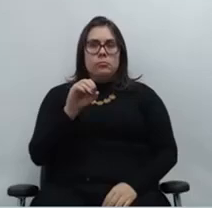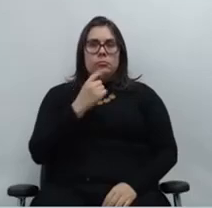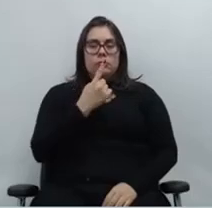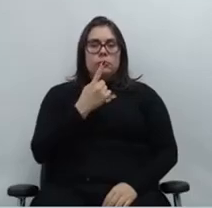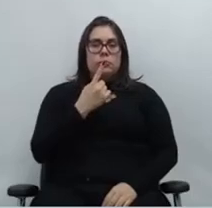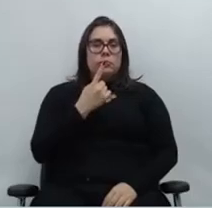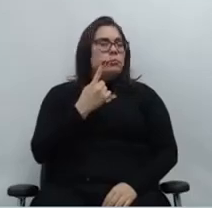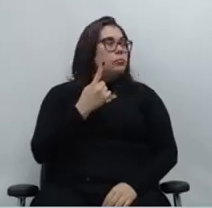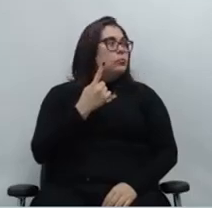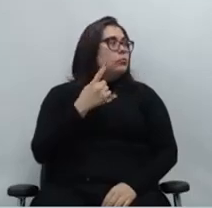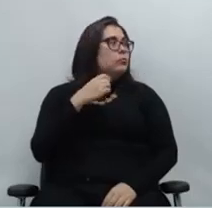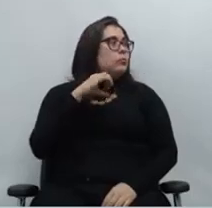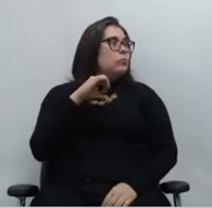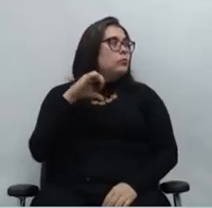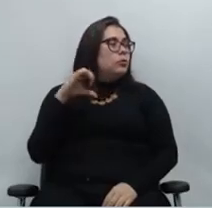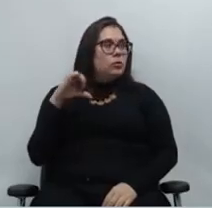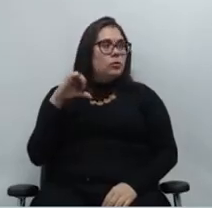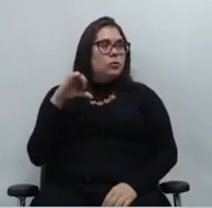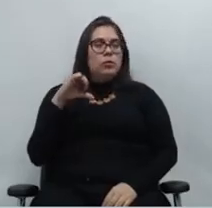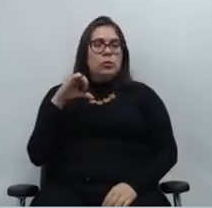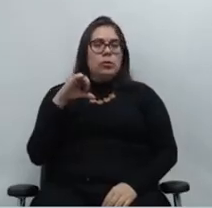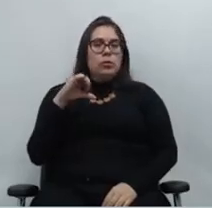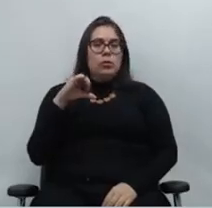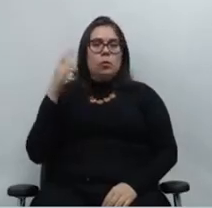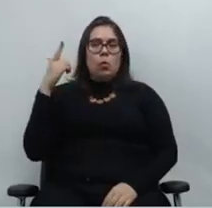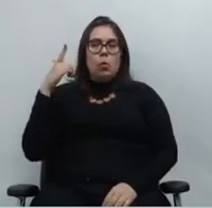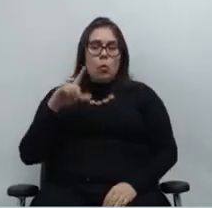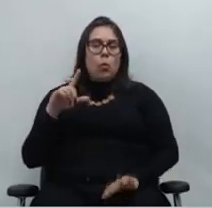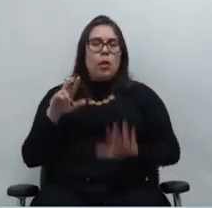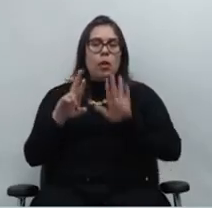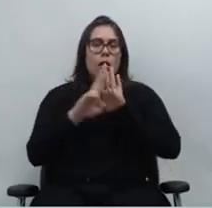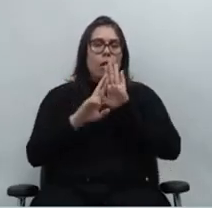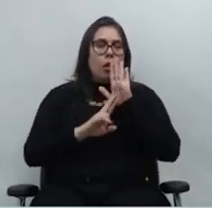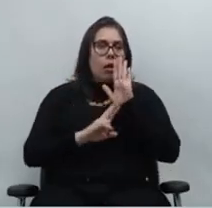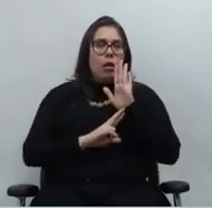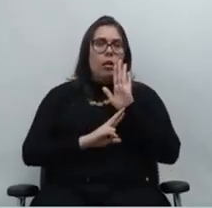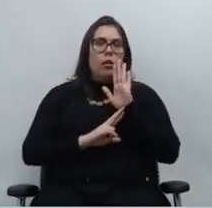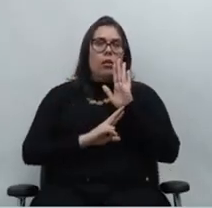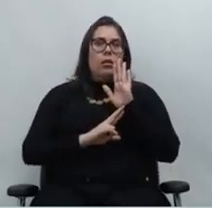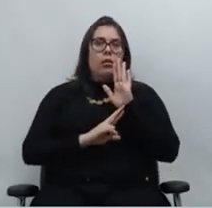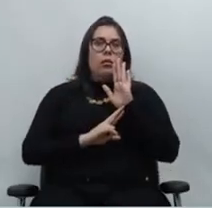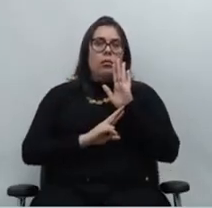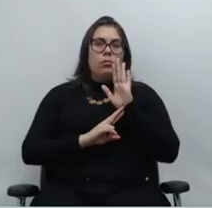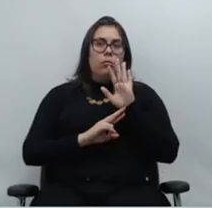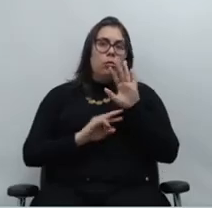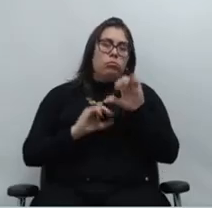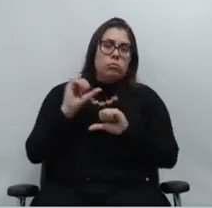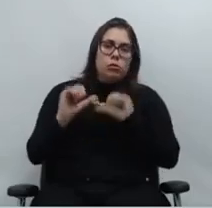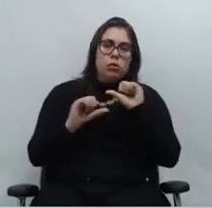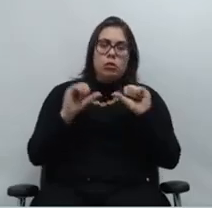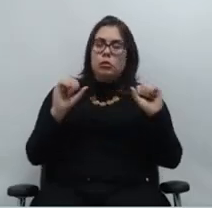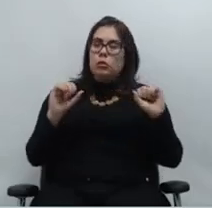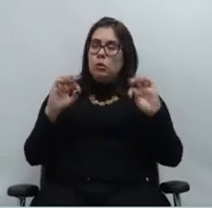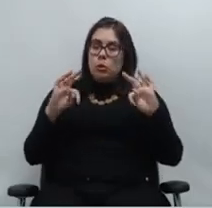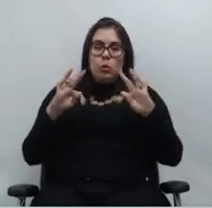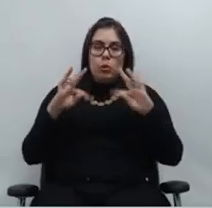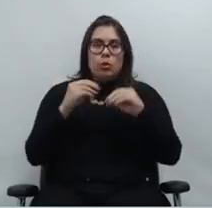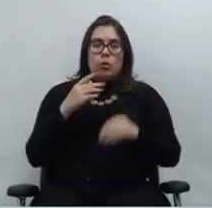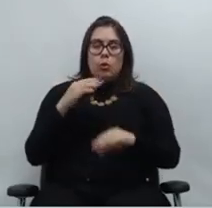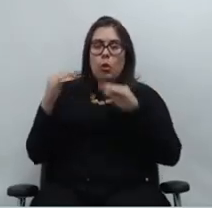única questão, a gente só está verificando se tem algum outro ato que regra para fazer a ordenação completa, mas a ideia também concordo